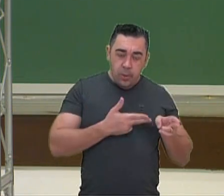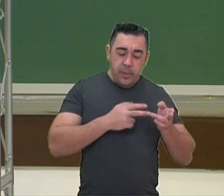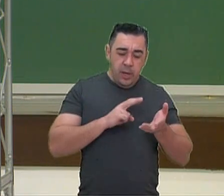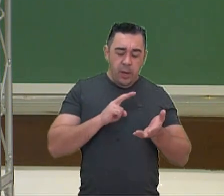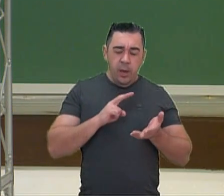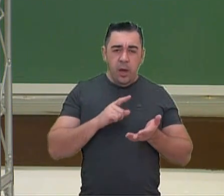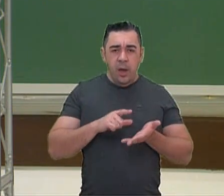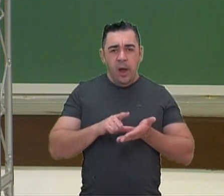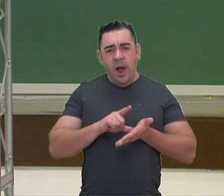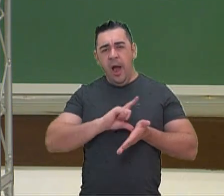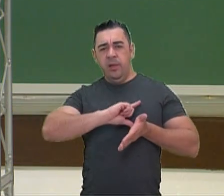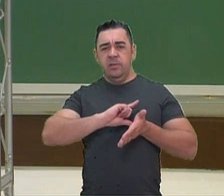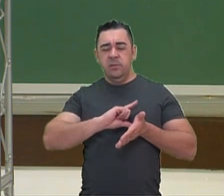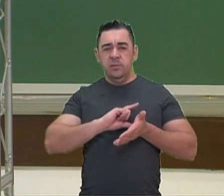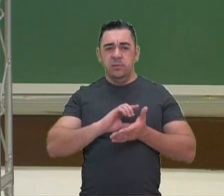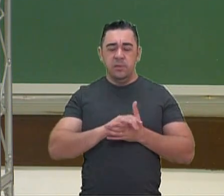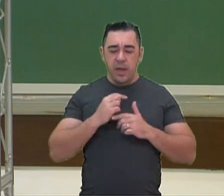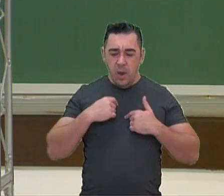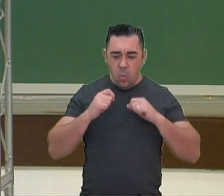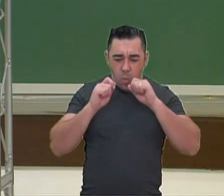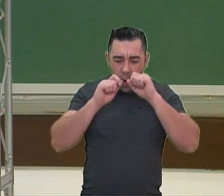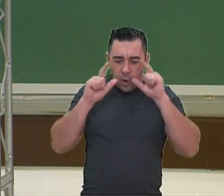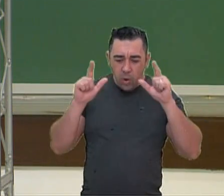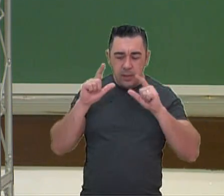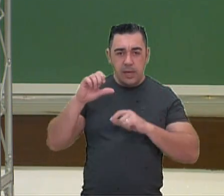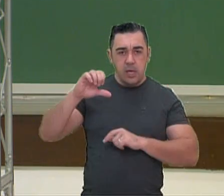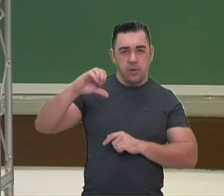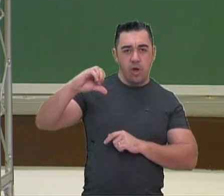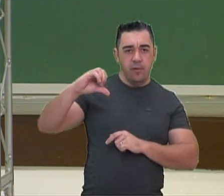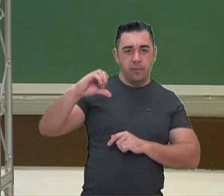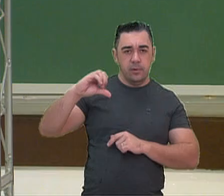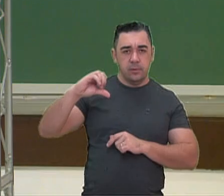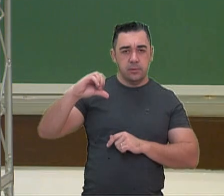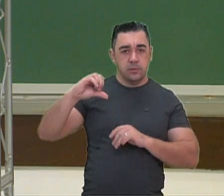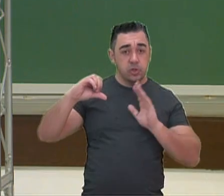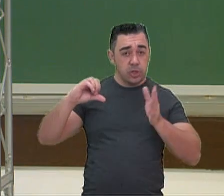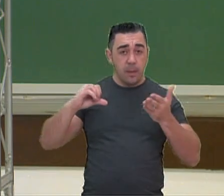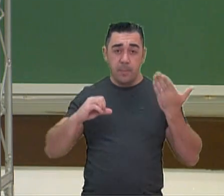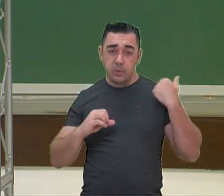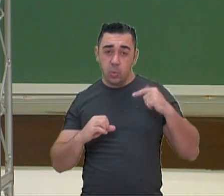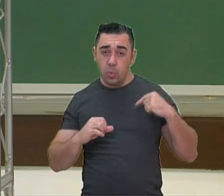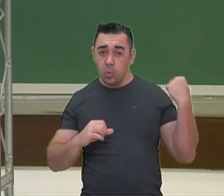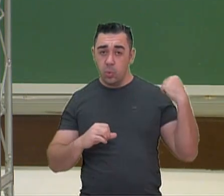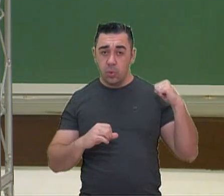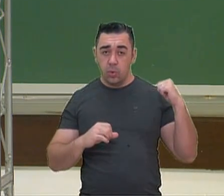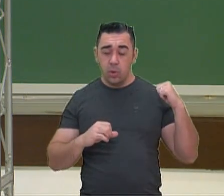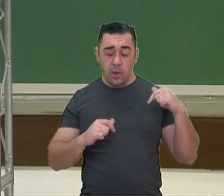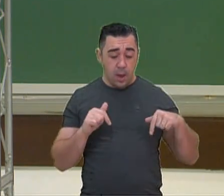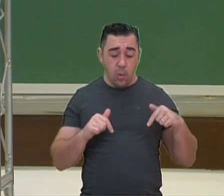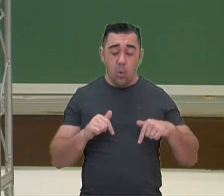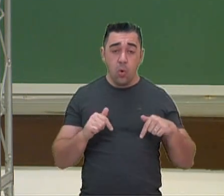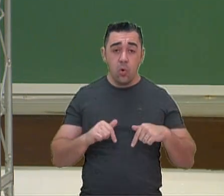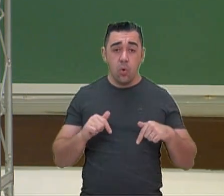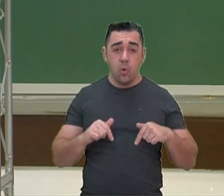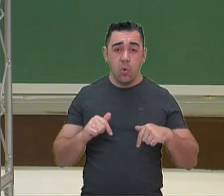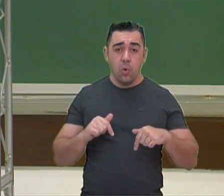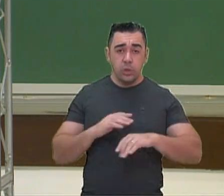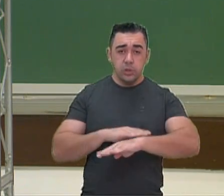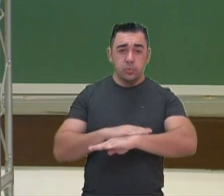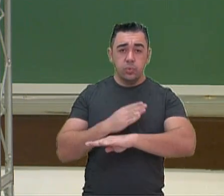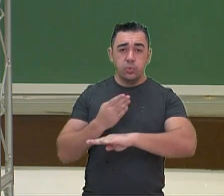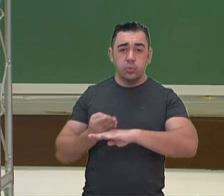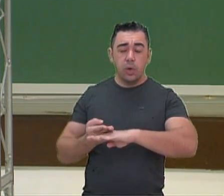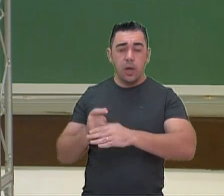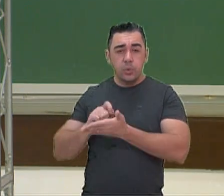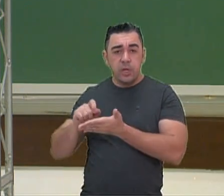cedo. Eu acordei às 9. Isso é passado, mas é um passado que aconteceu